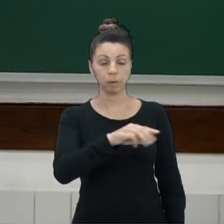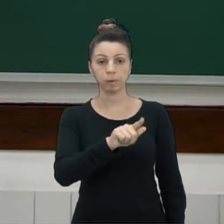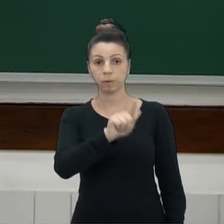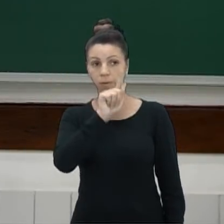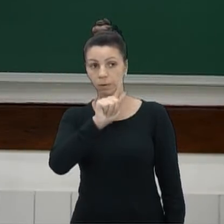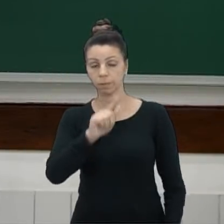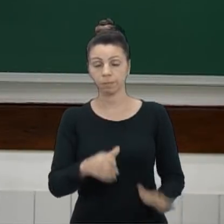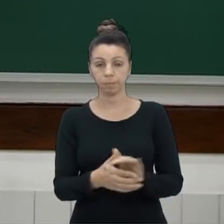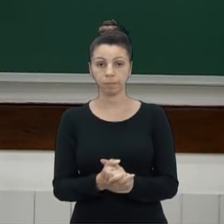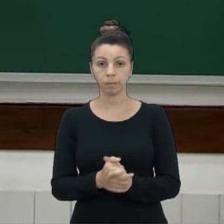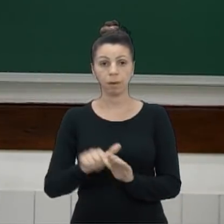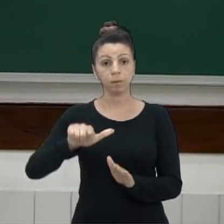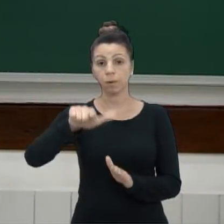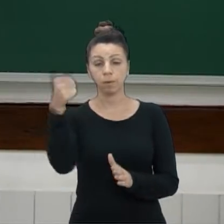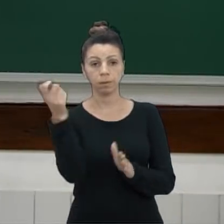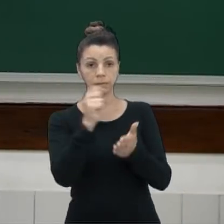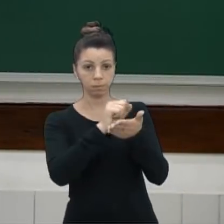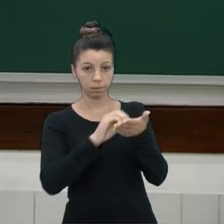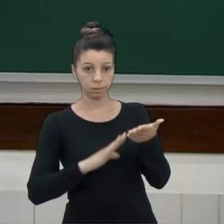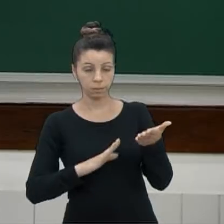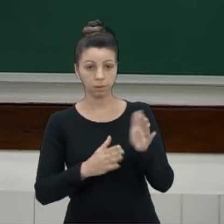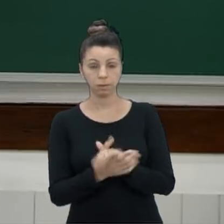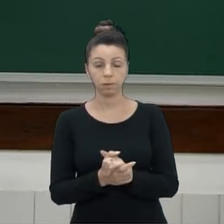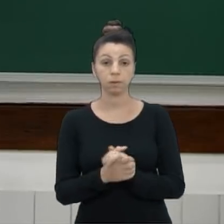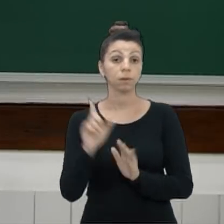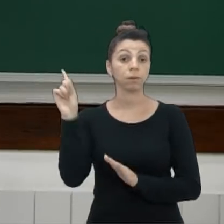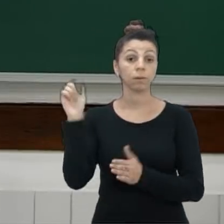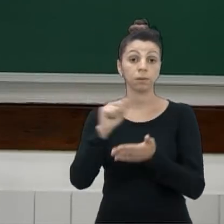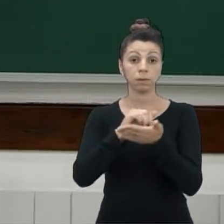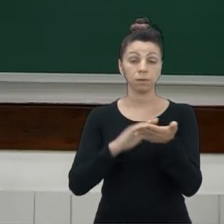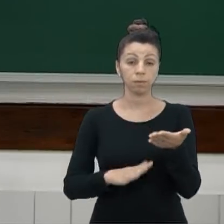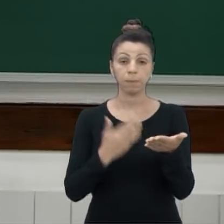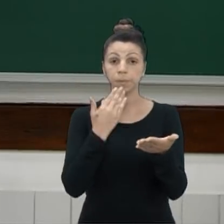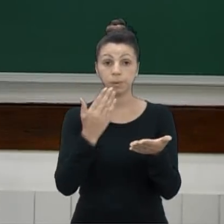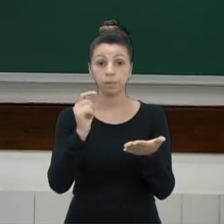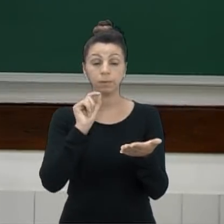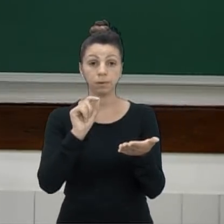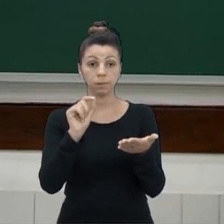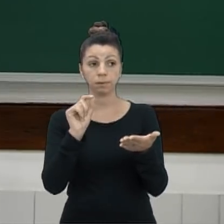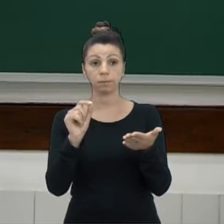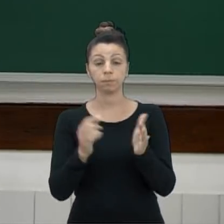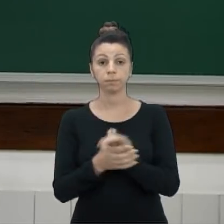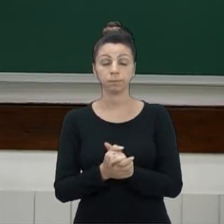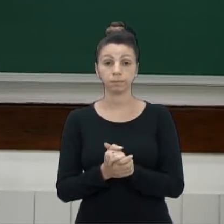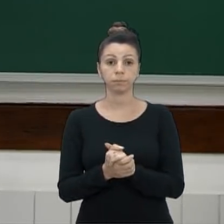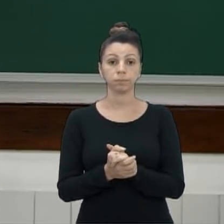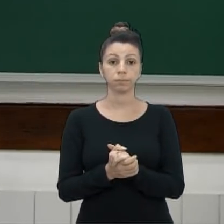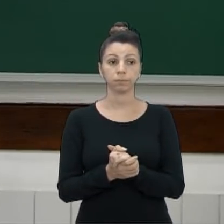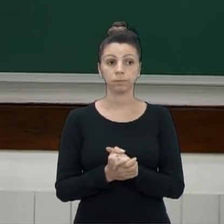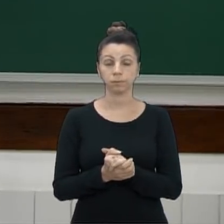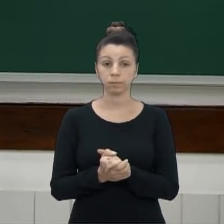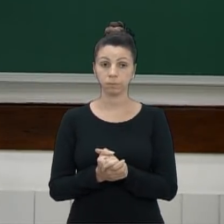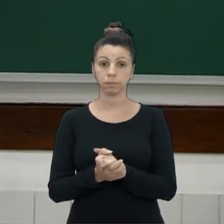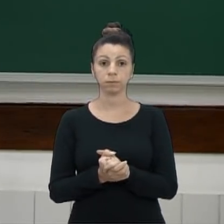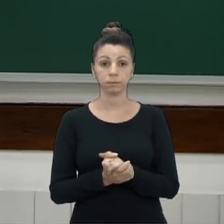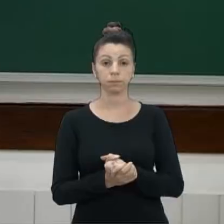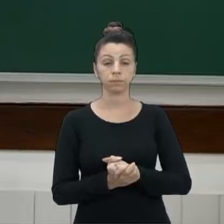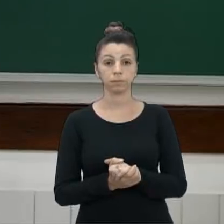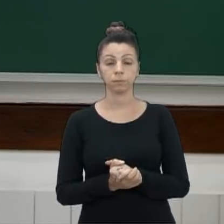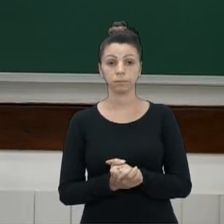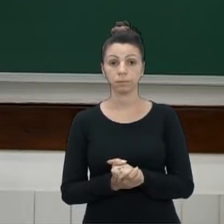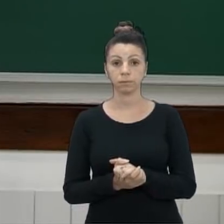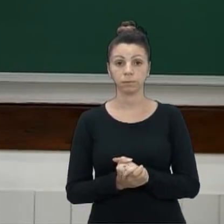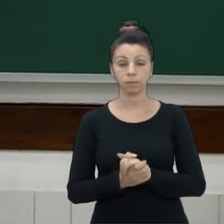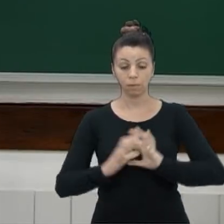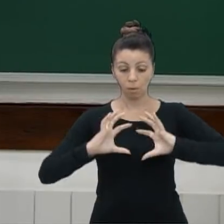Eu vou passar mais um exercício para vocês agora, e nesse exercício eu vou pedir para vocês um problema. Então, olha só, uma